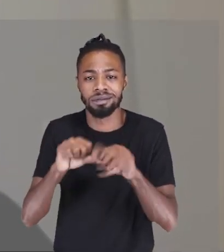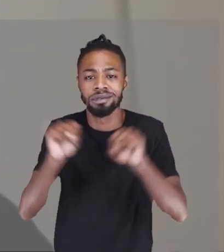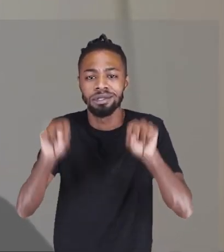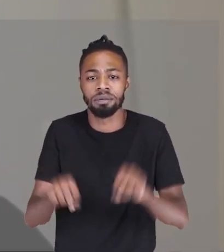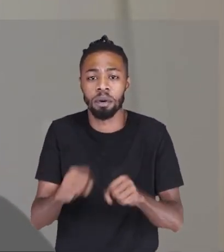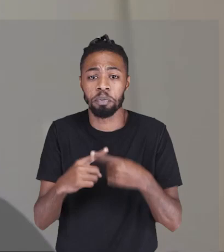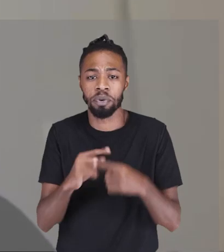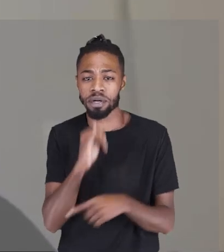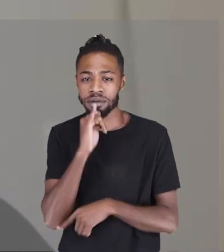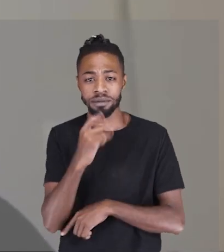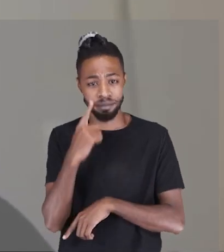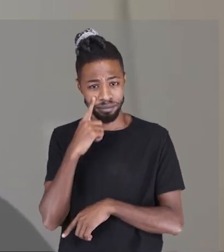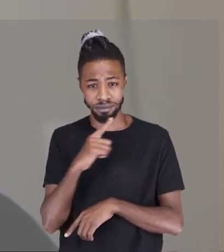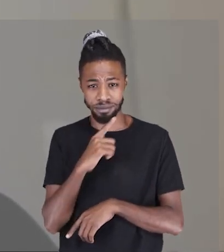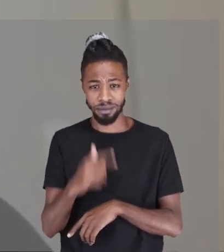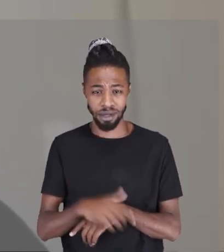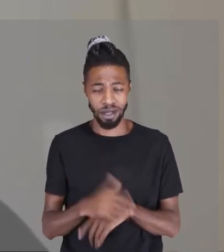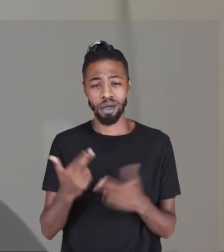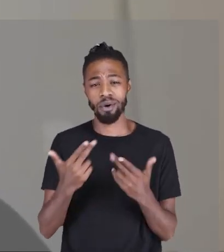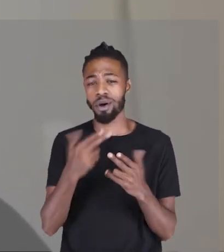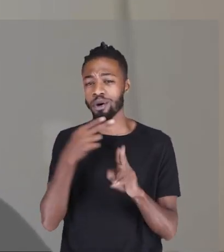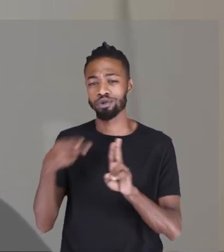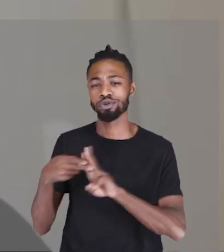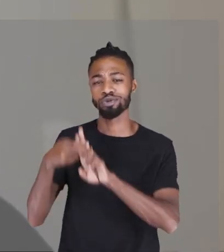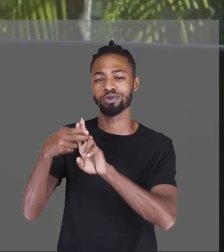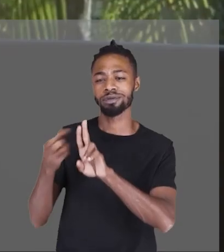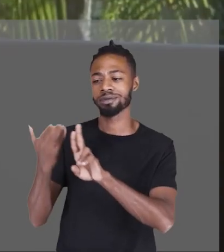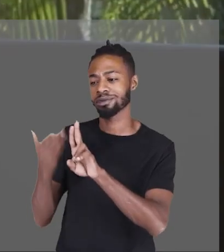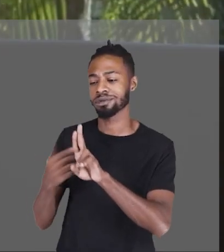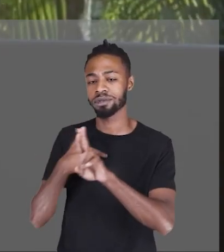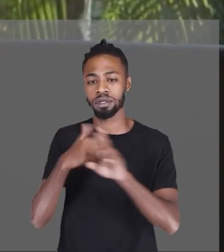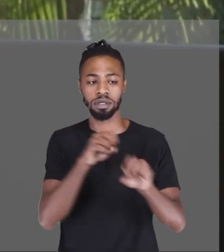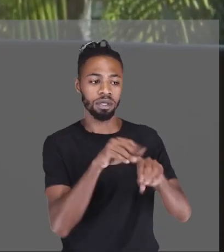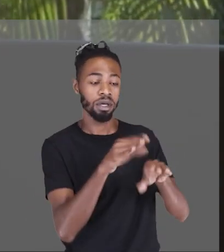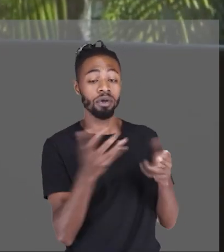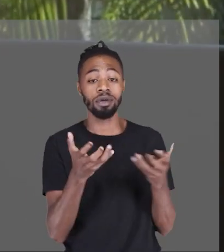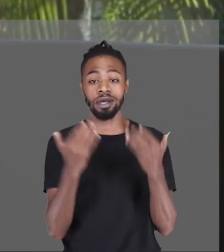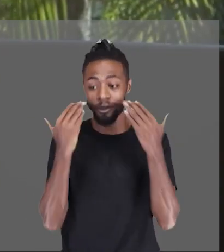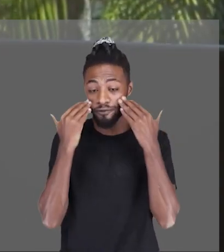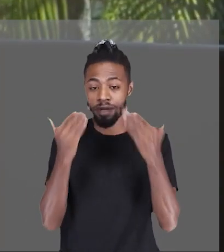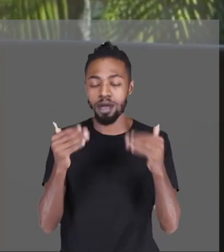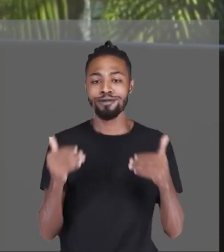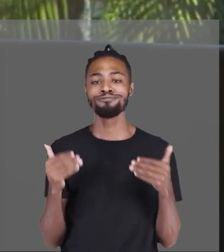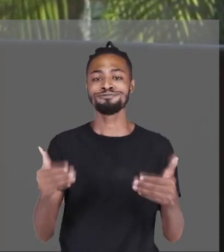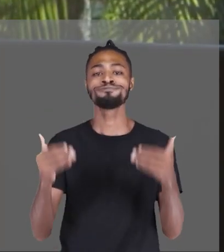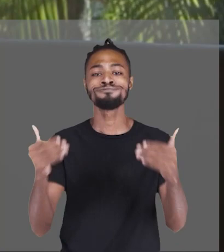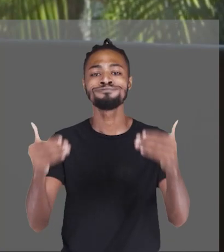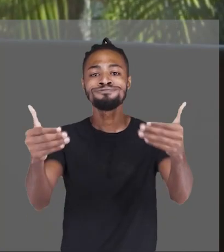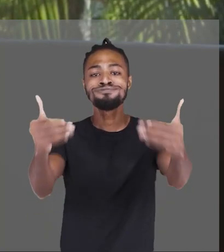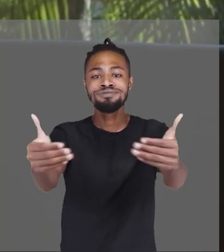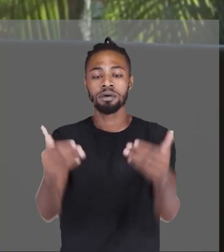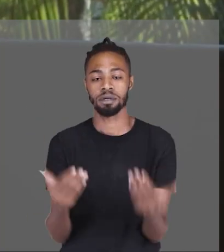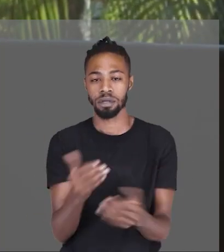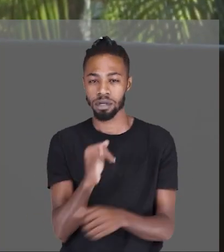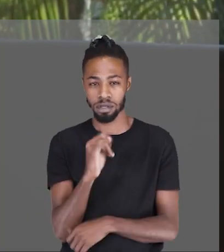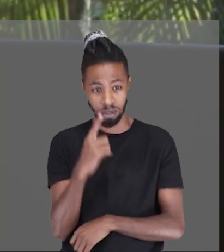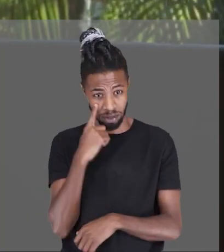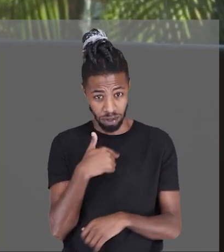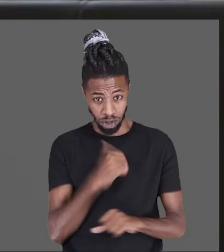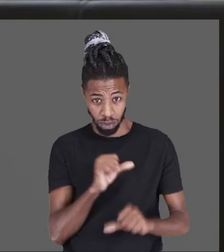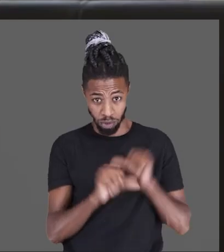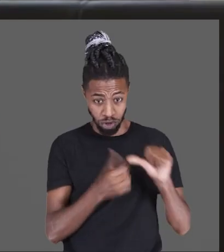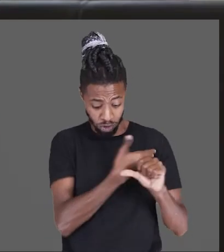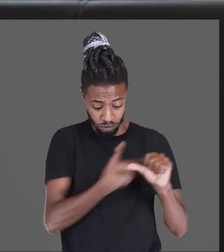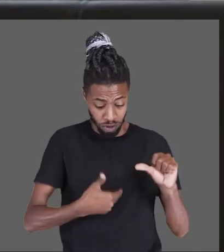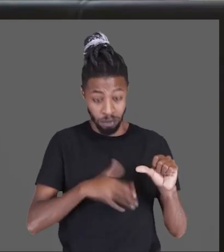que gostaria de ver na educação, que é o Sistema Único de Saúde. O SUS tem um papel muito importante para a política macro da saúde